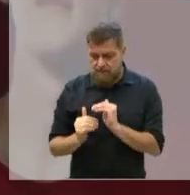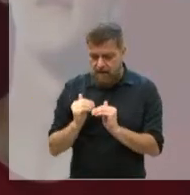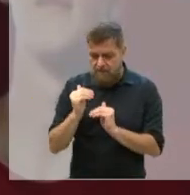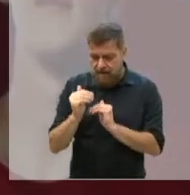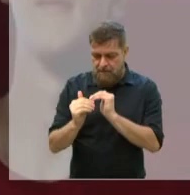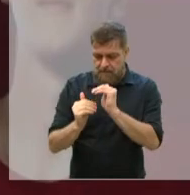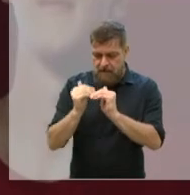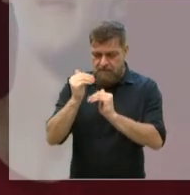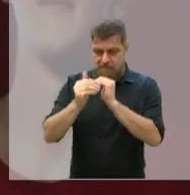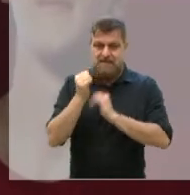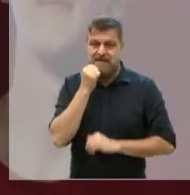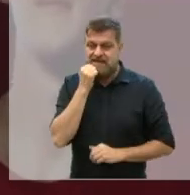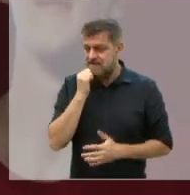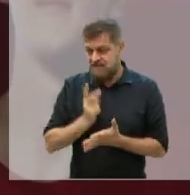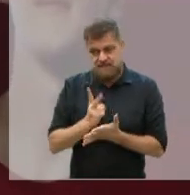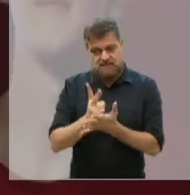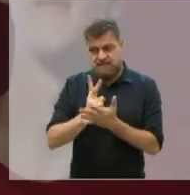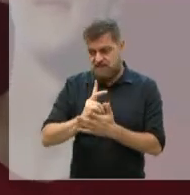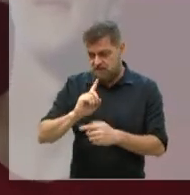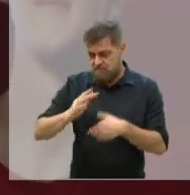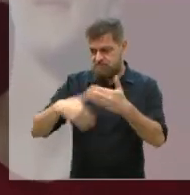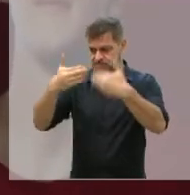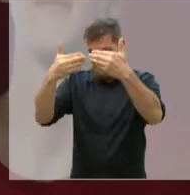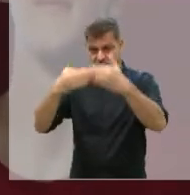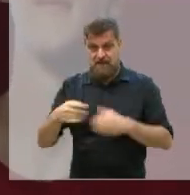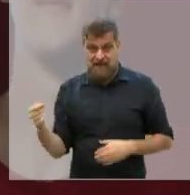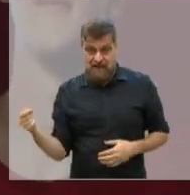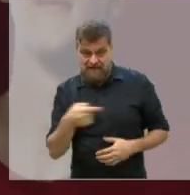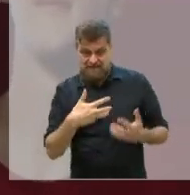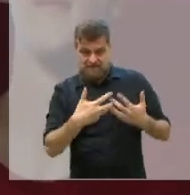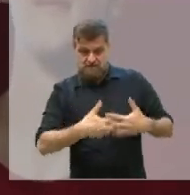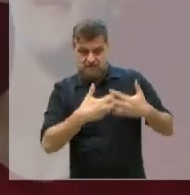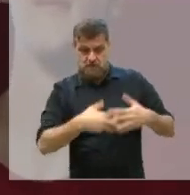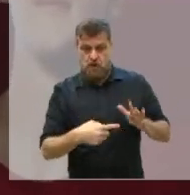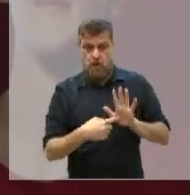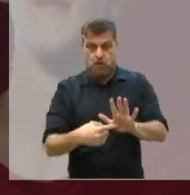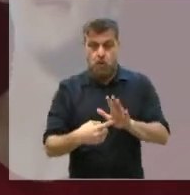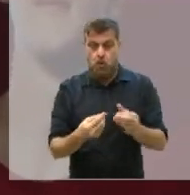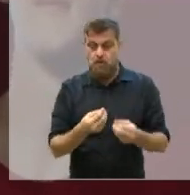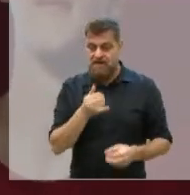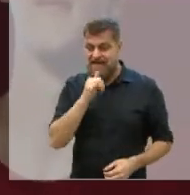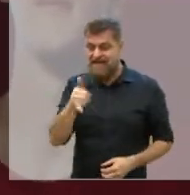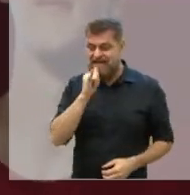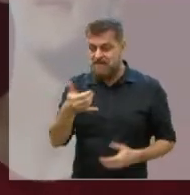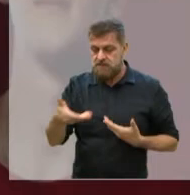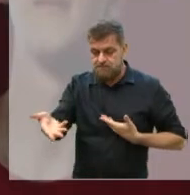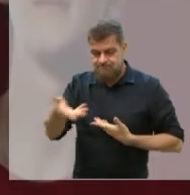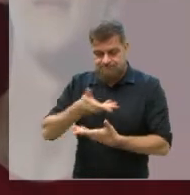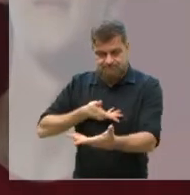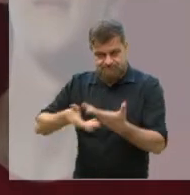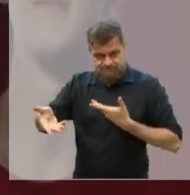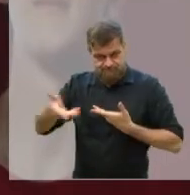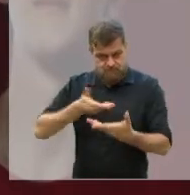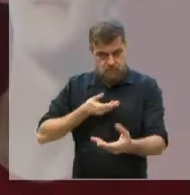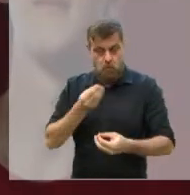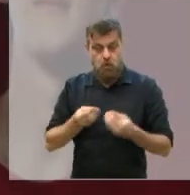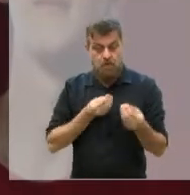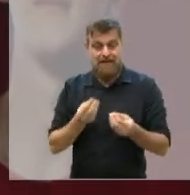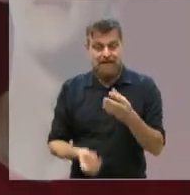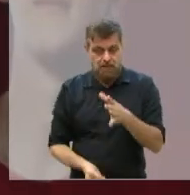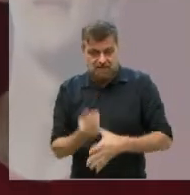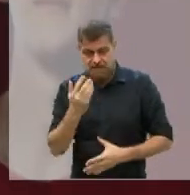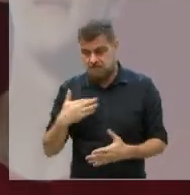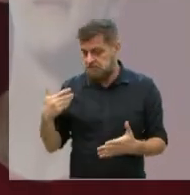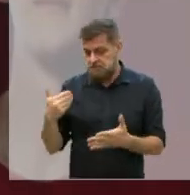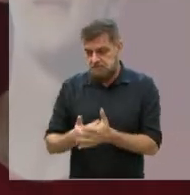tijolinhos. É lógico, a ciência é sempre assim, mas esse equipamento mostrou como é que eu posso transmitir cargas, como é que as cargas se comportam. Até o momento isso